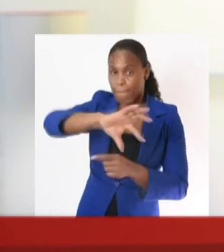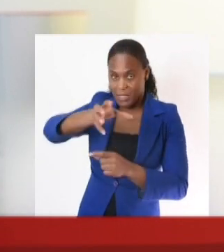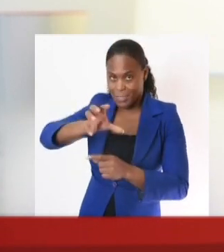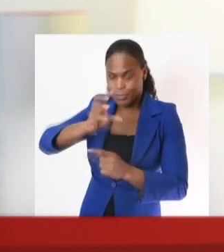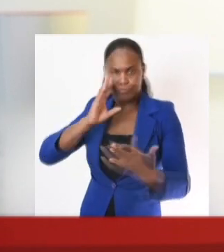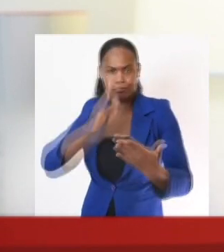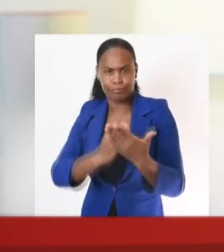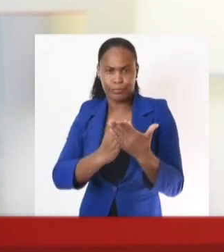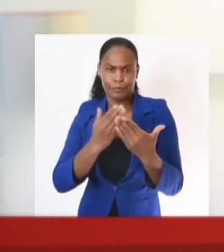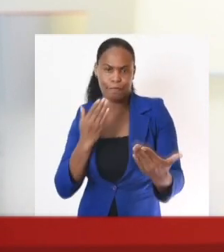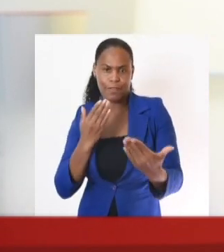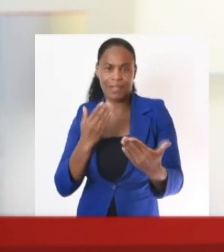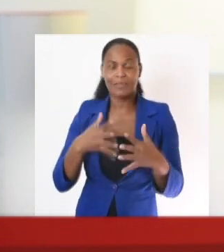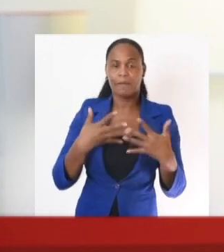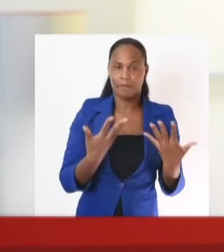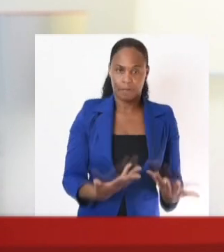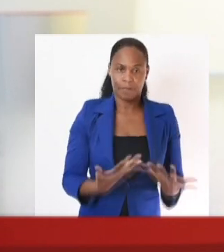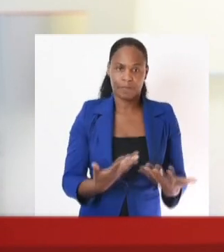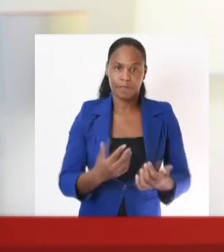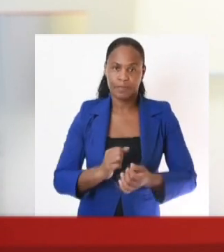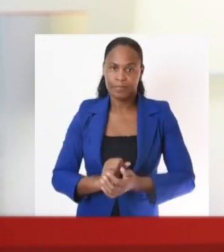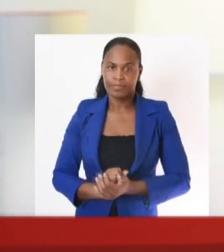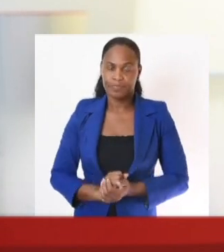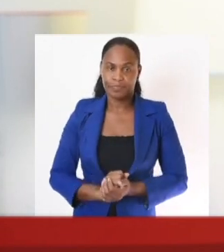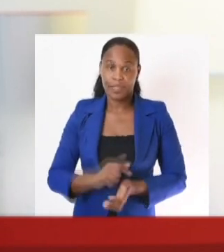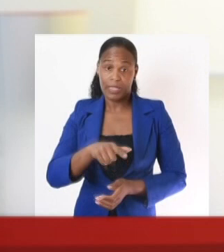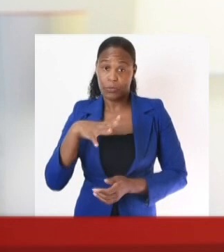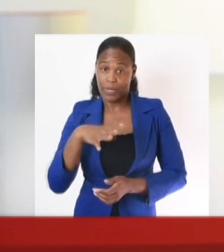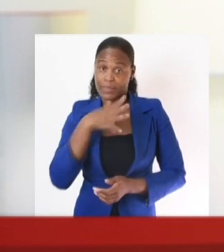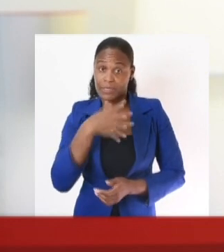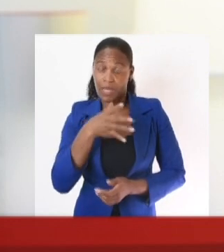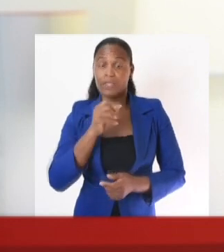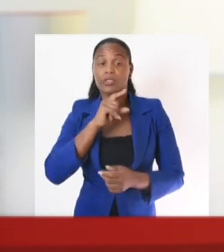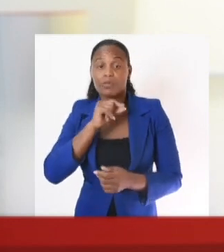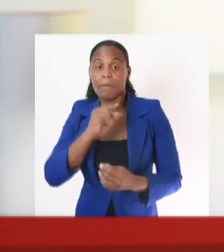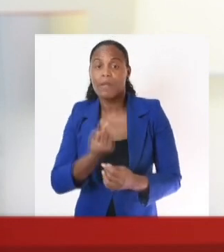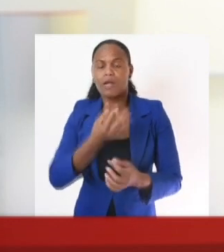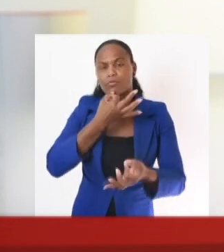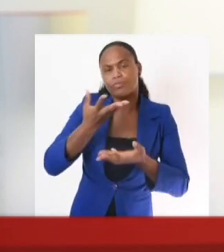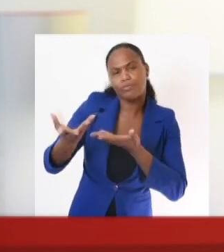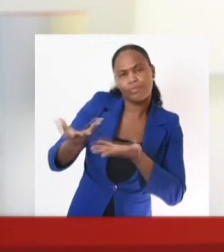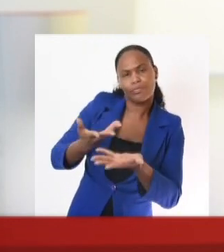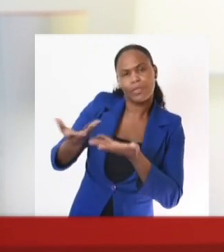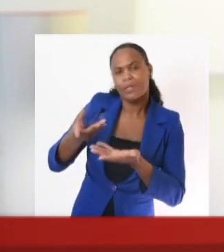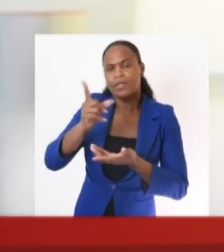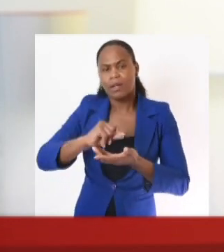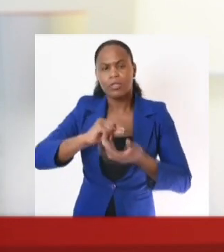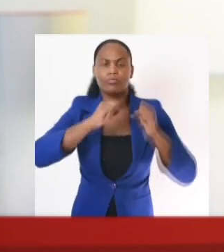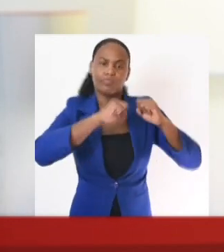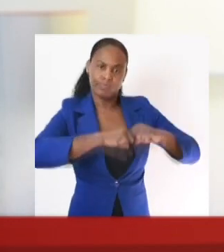país enfrenta neste momento isto significa disponibilidade para o diálogo e